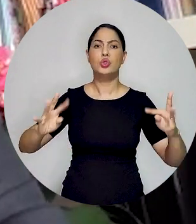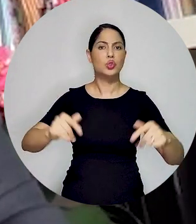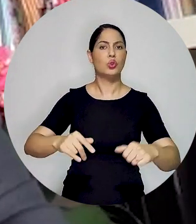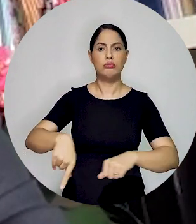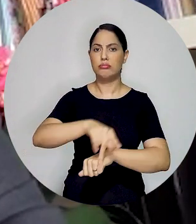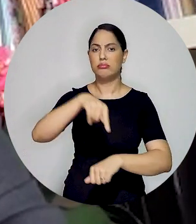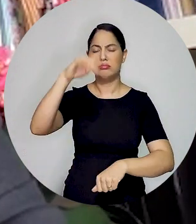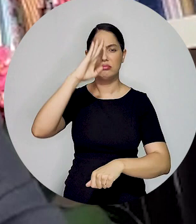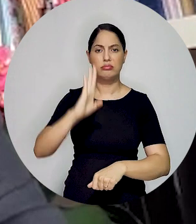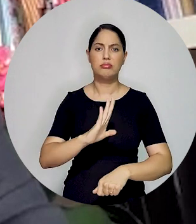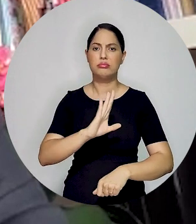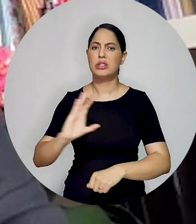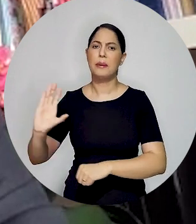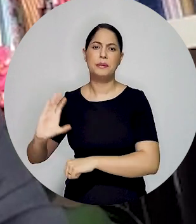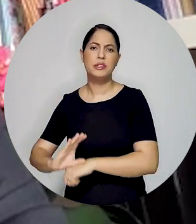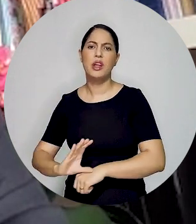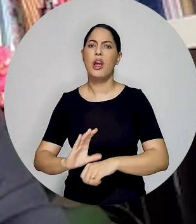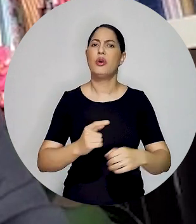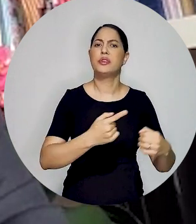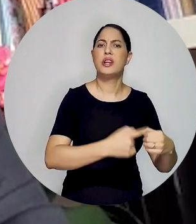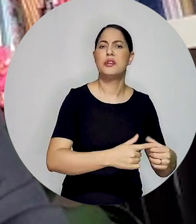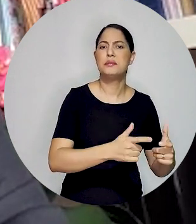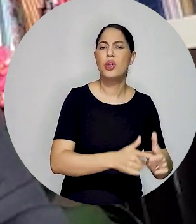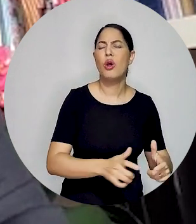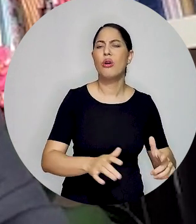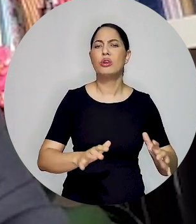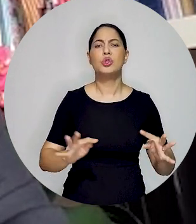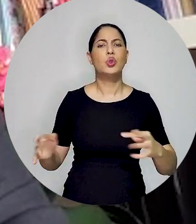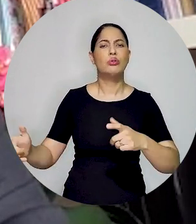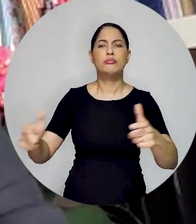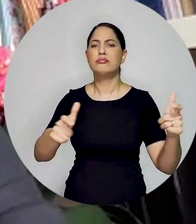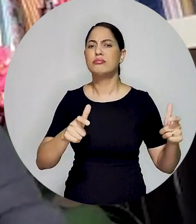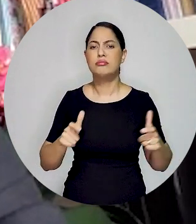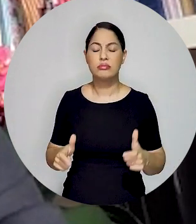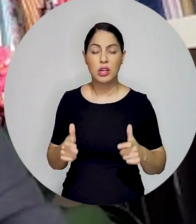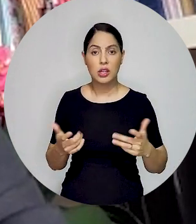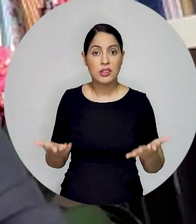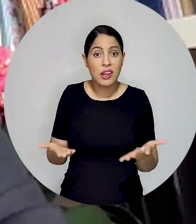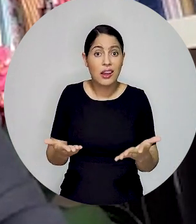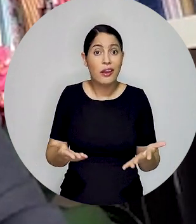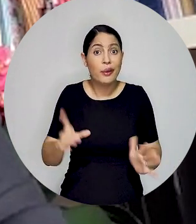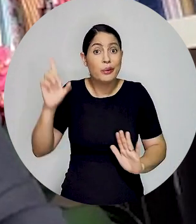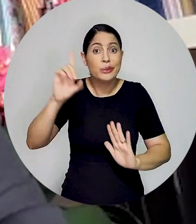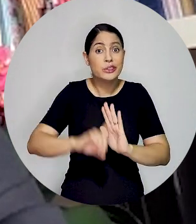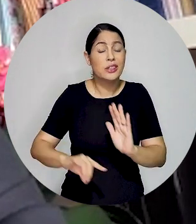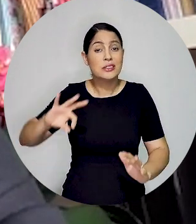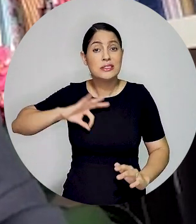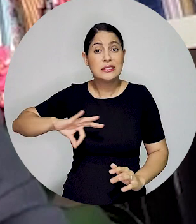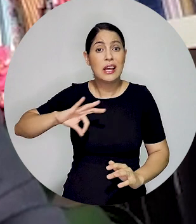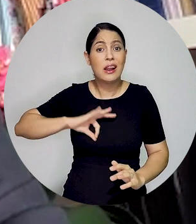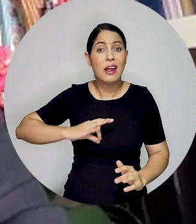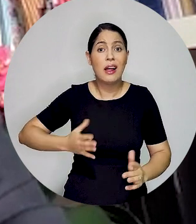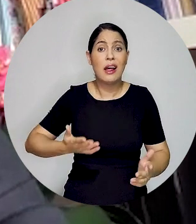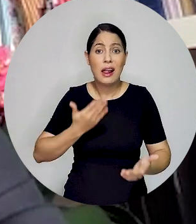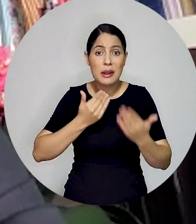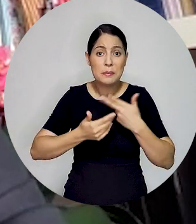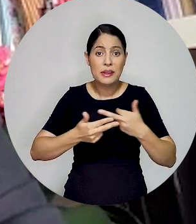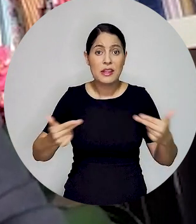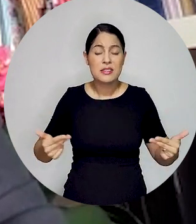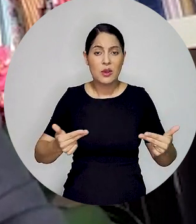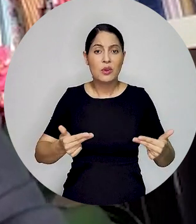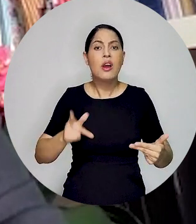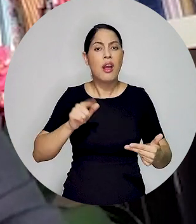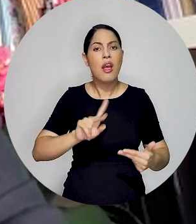capital, daqueles advogados que sobrevivem também economicamente no seu direito de alimentar-se, que são os